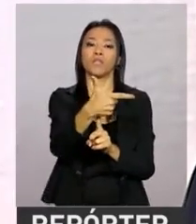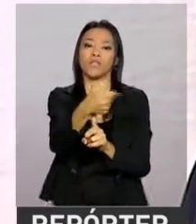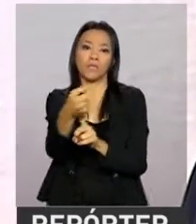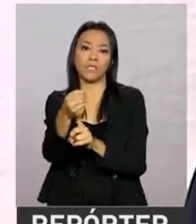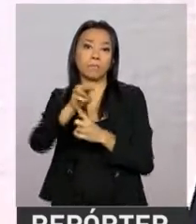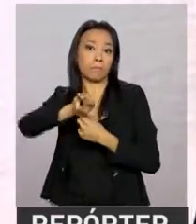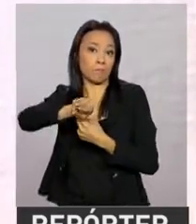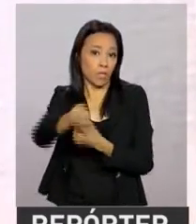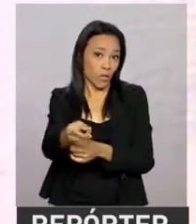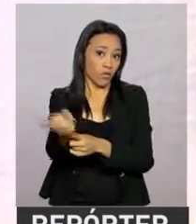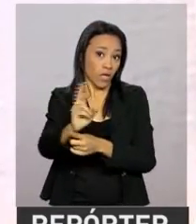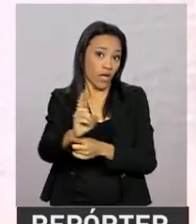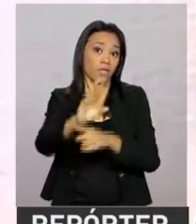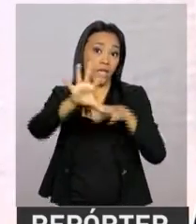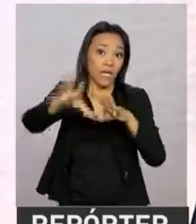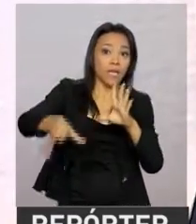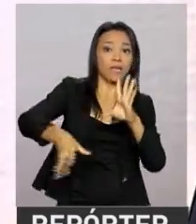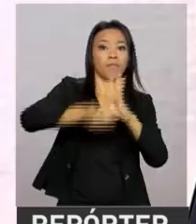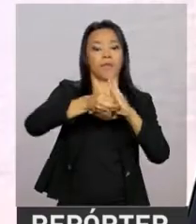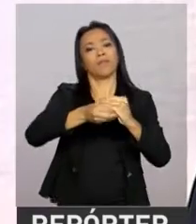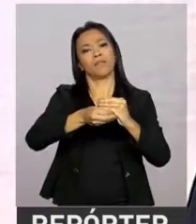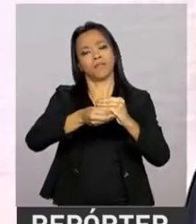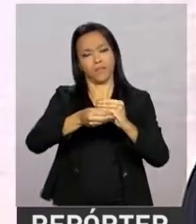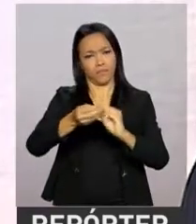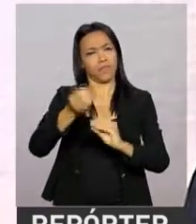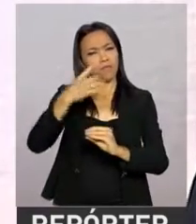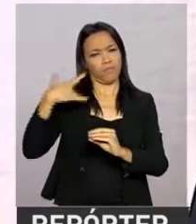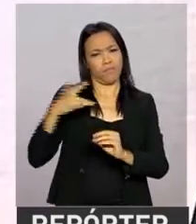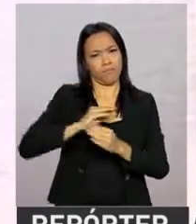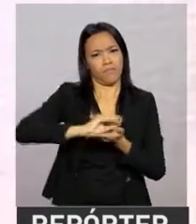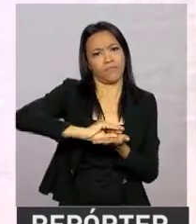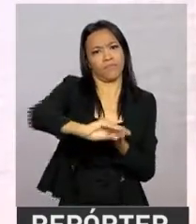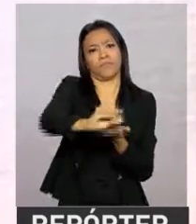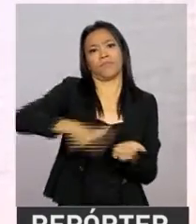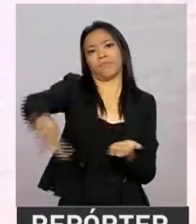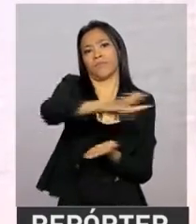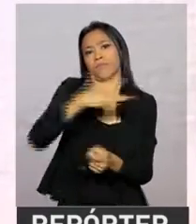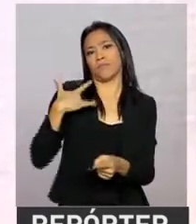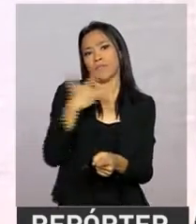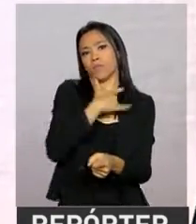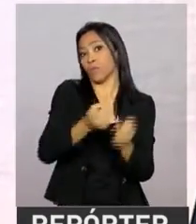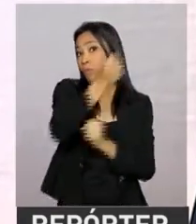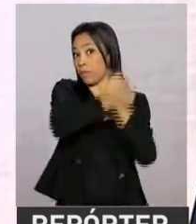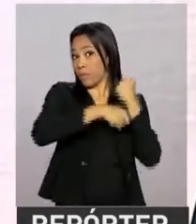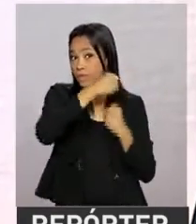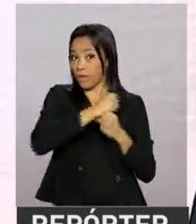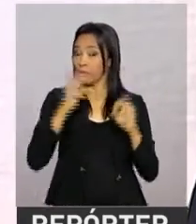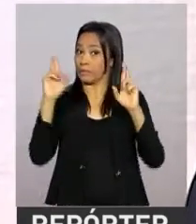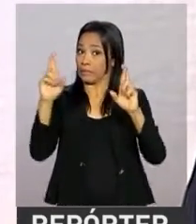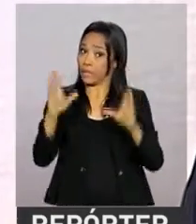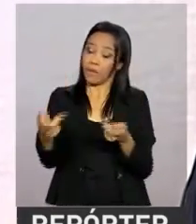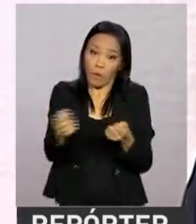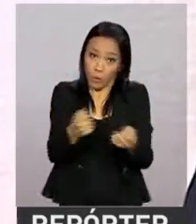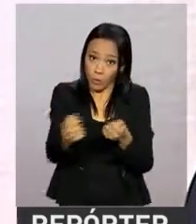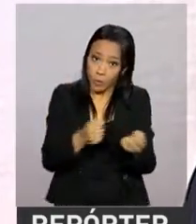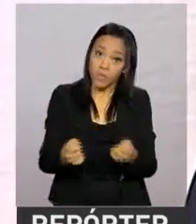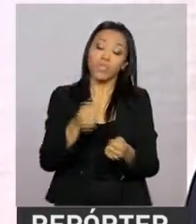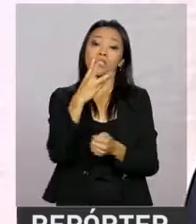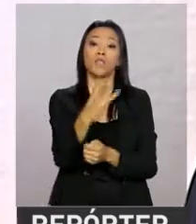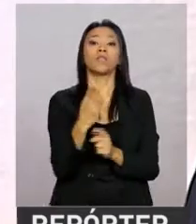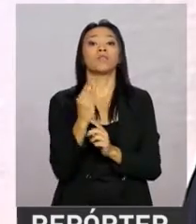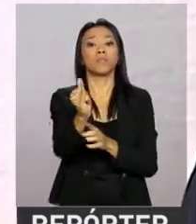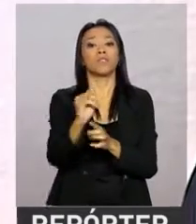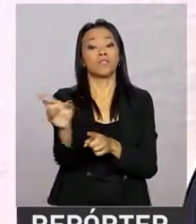R$2,2 bilhões em emendas parlamentares para a saúde no ano passado. O Ministério espera concluir uma economia de R$3 bilhões